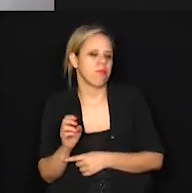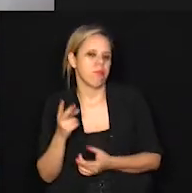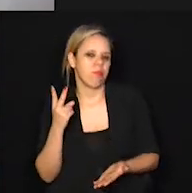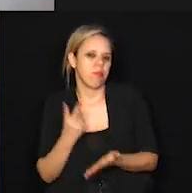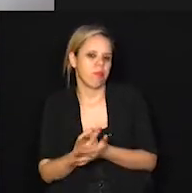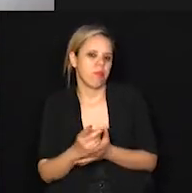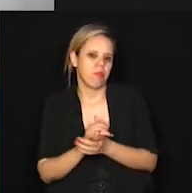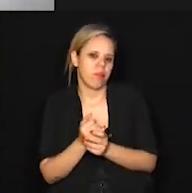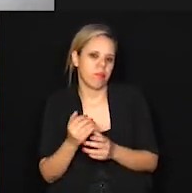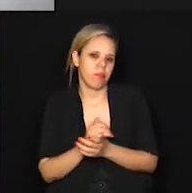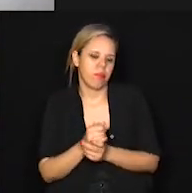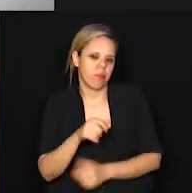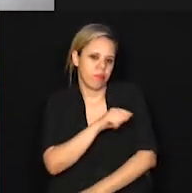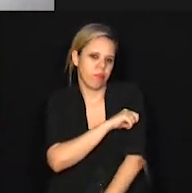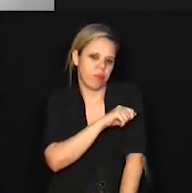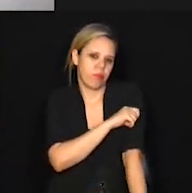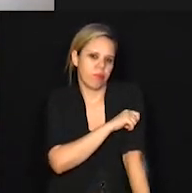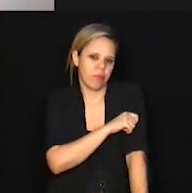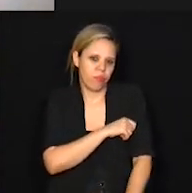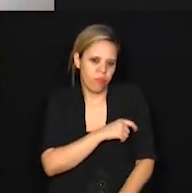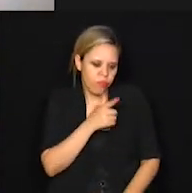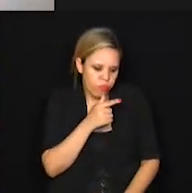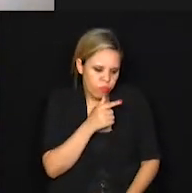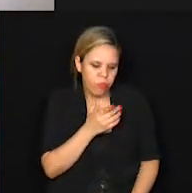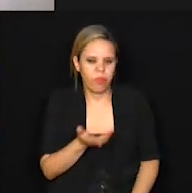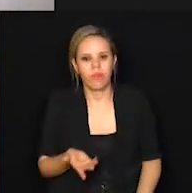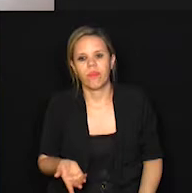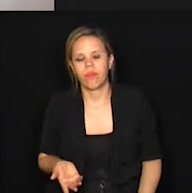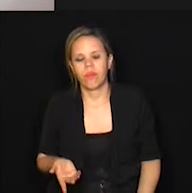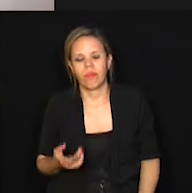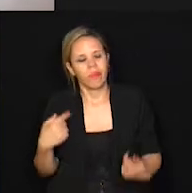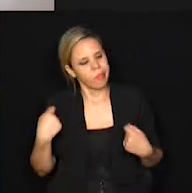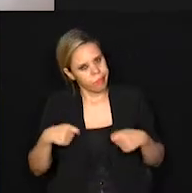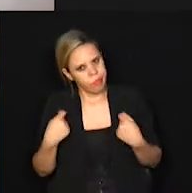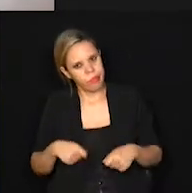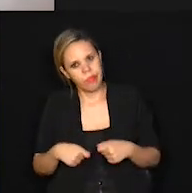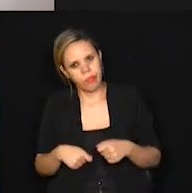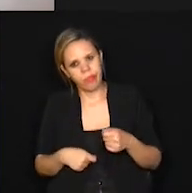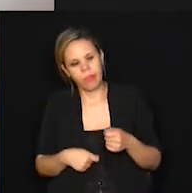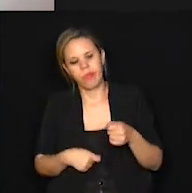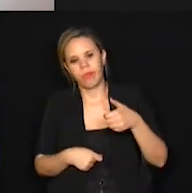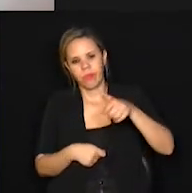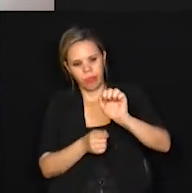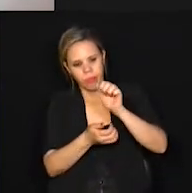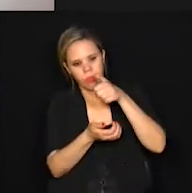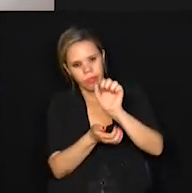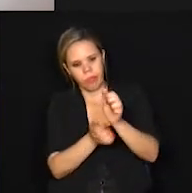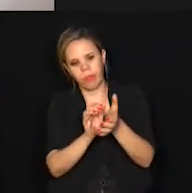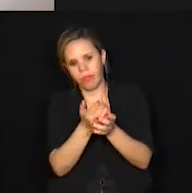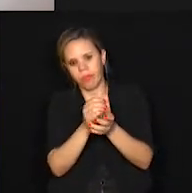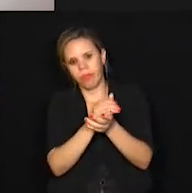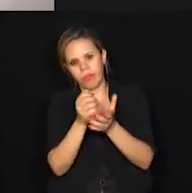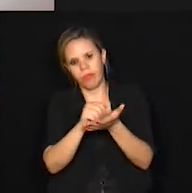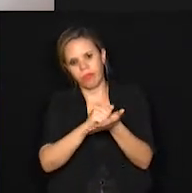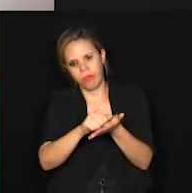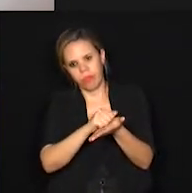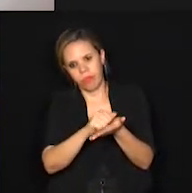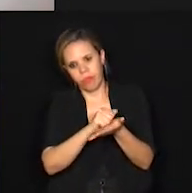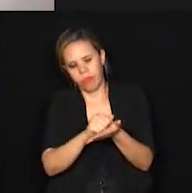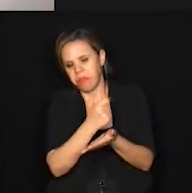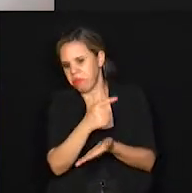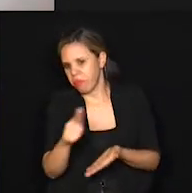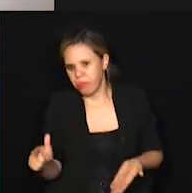lava a mão é onde o aluno também bebe água. Nós precisamos de sabonete líquido, sendo que a maioria nem sabonete, nem sabão para lavar